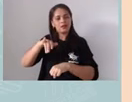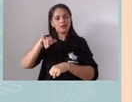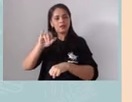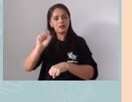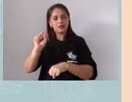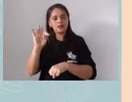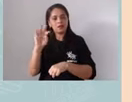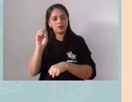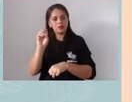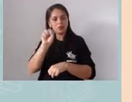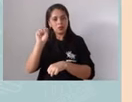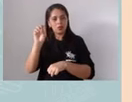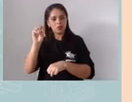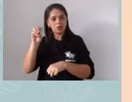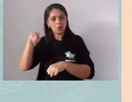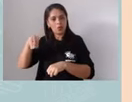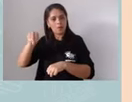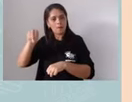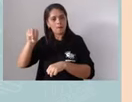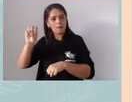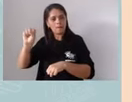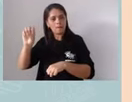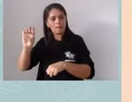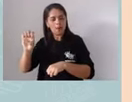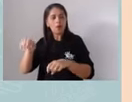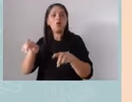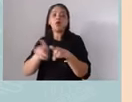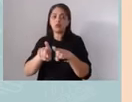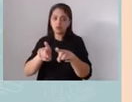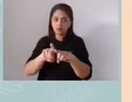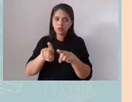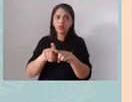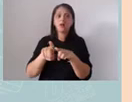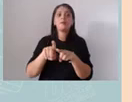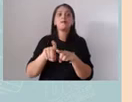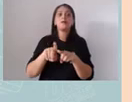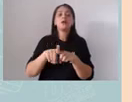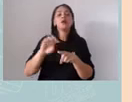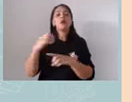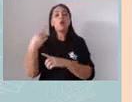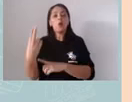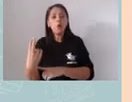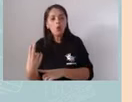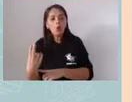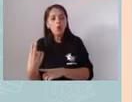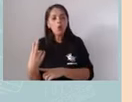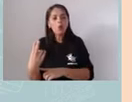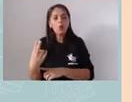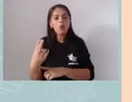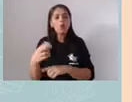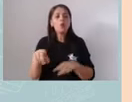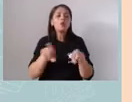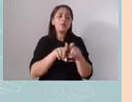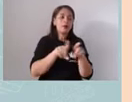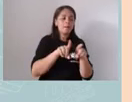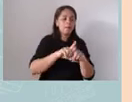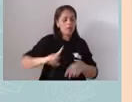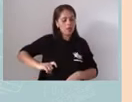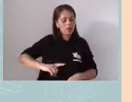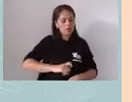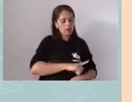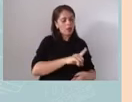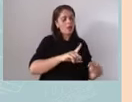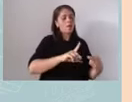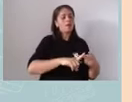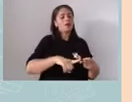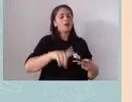popularmente como lombriga, e a ancilostomose, ou amarelão. Ok, gente? Então, aí é aquilo que eu falei,